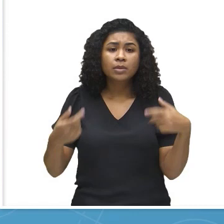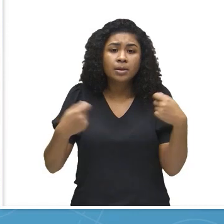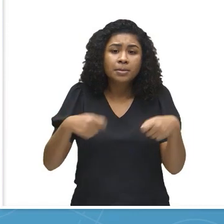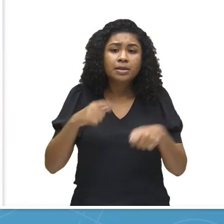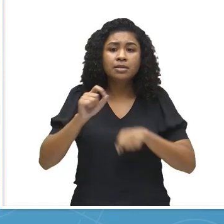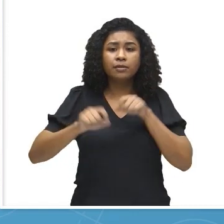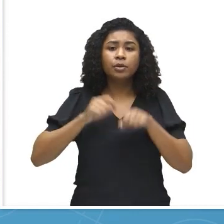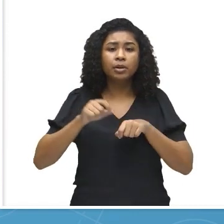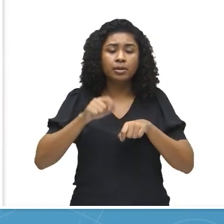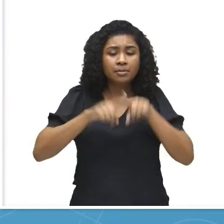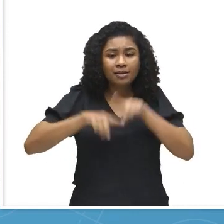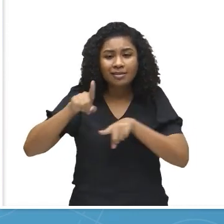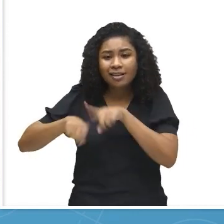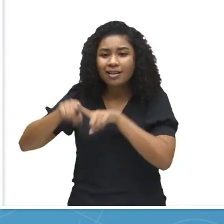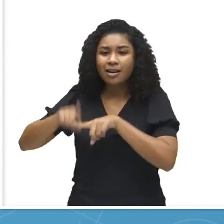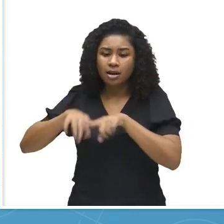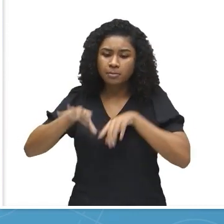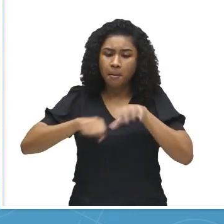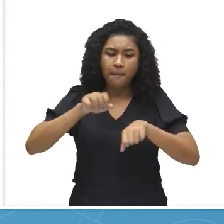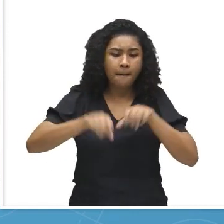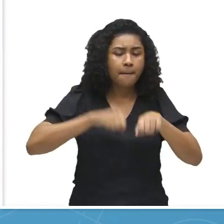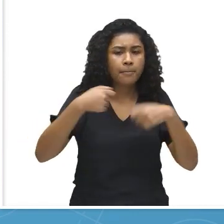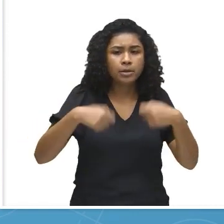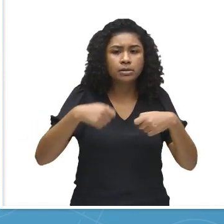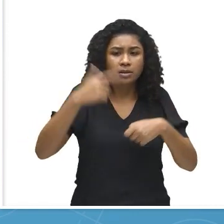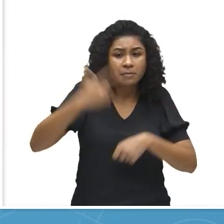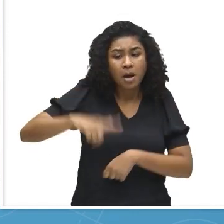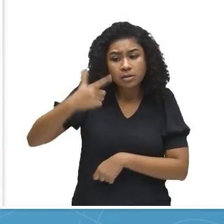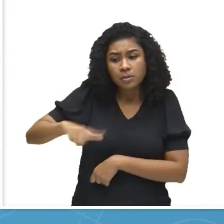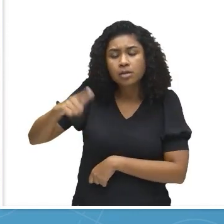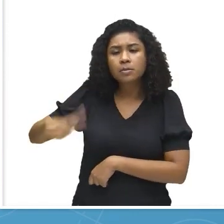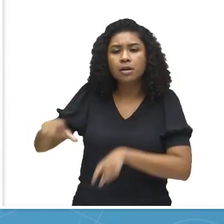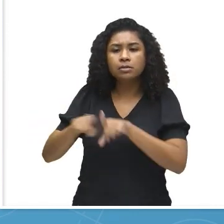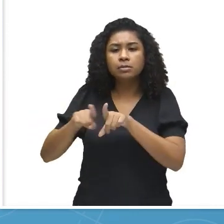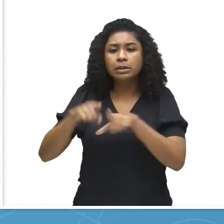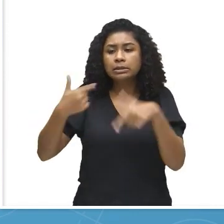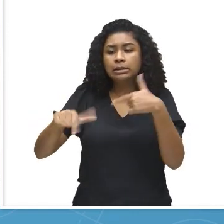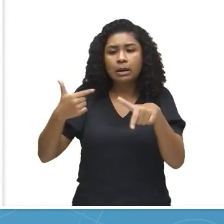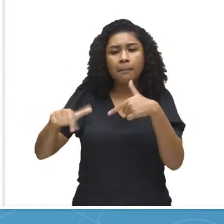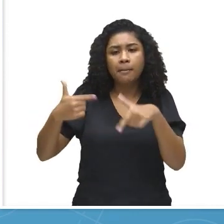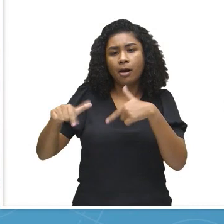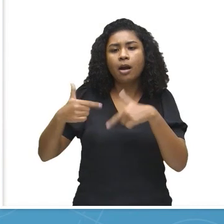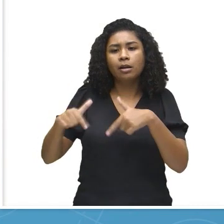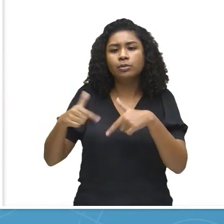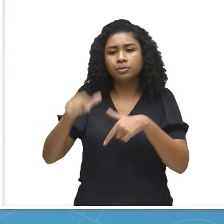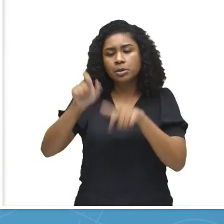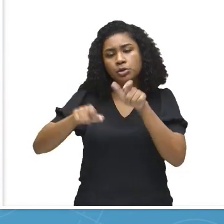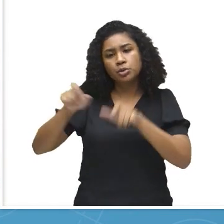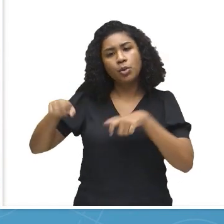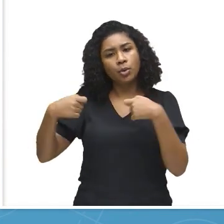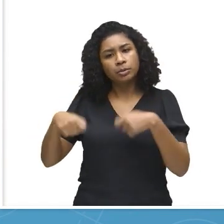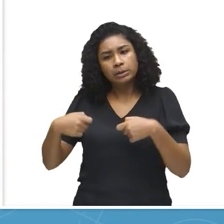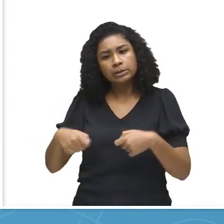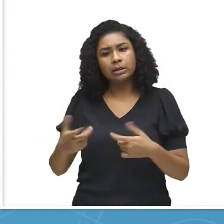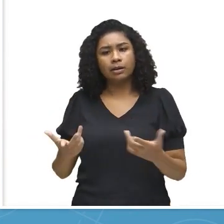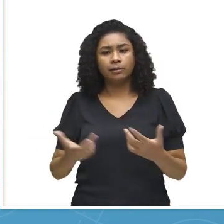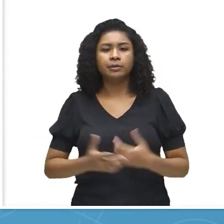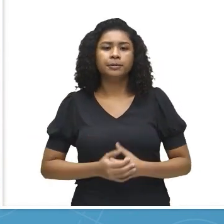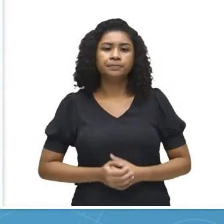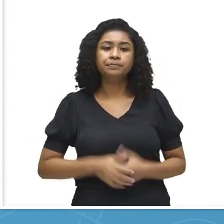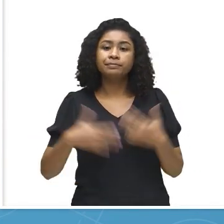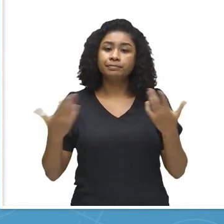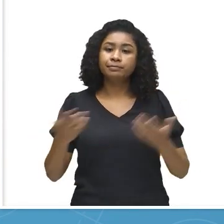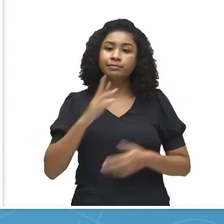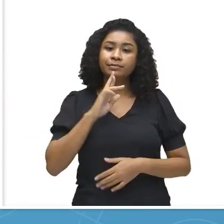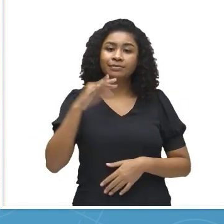aumentar a sua produção, buscando matéria-prima e mão de obra barata. Então, a alternativa correta aqui da primeira questão é a alternativa